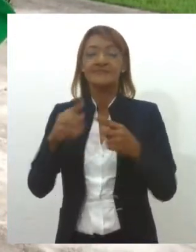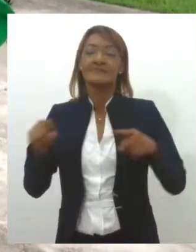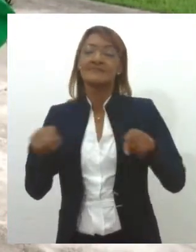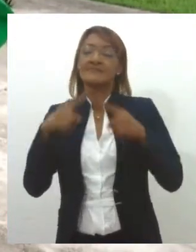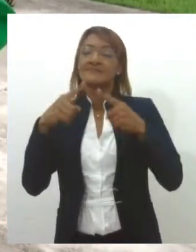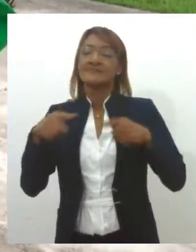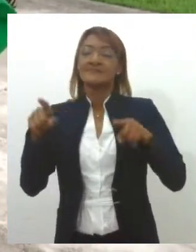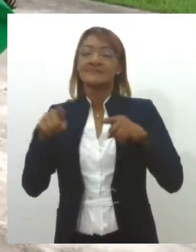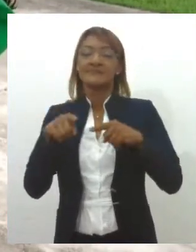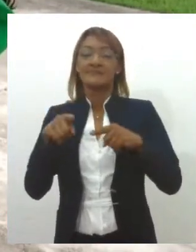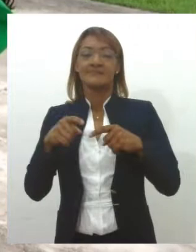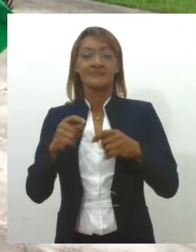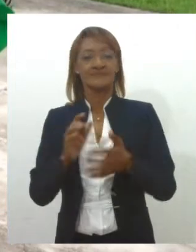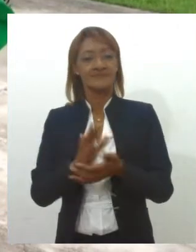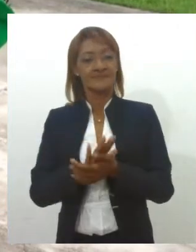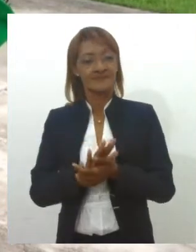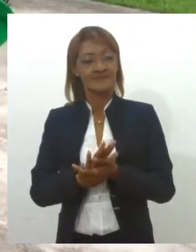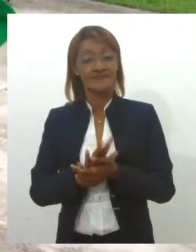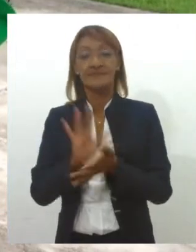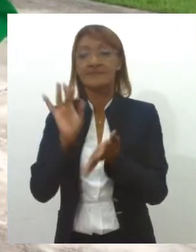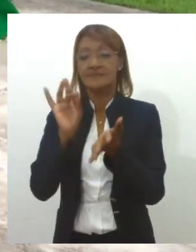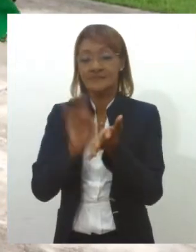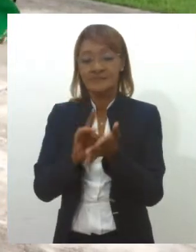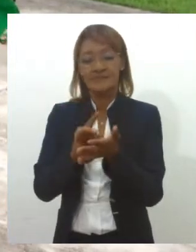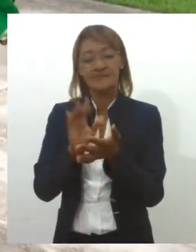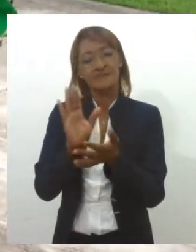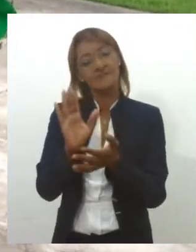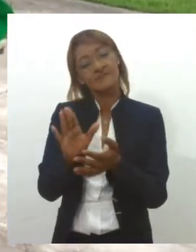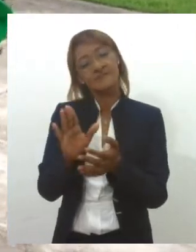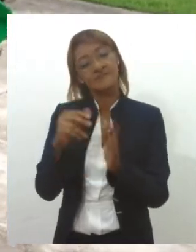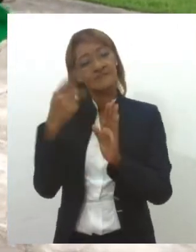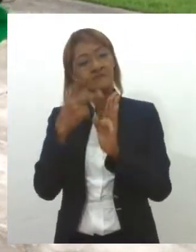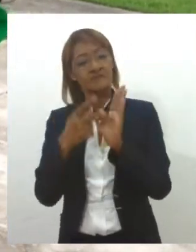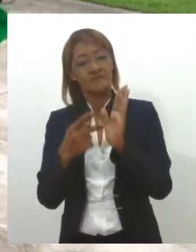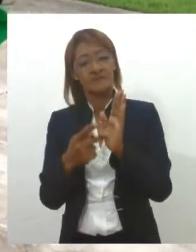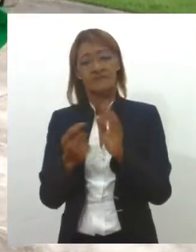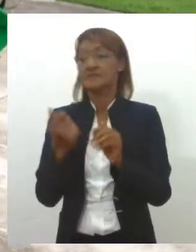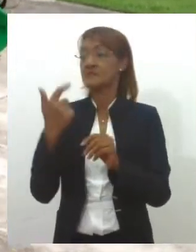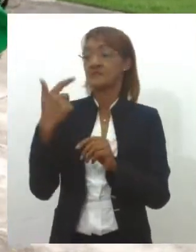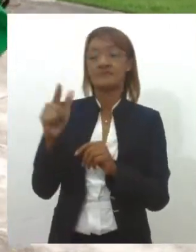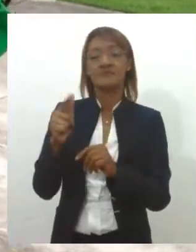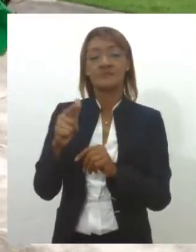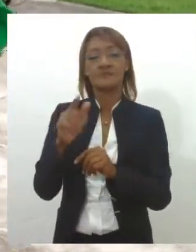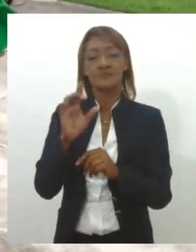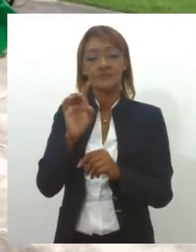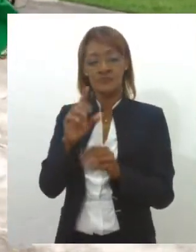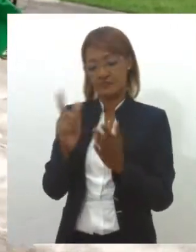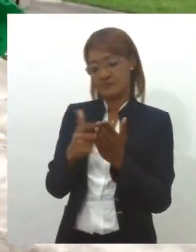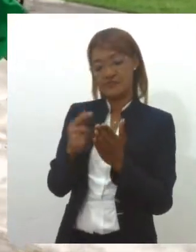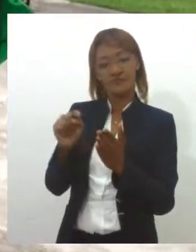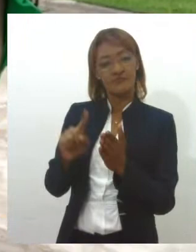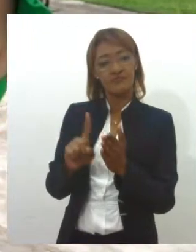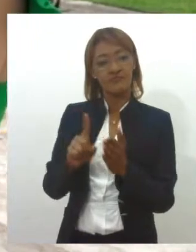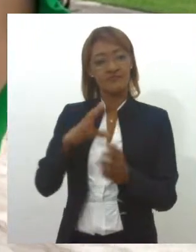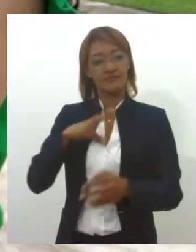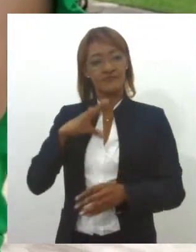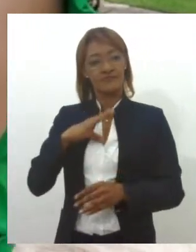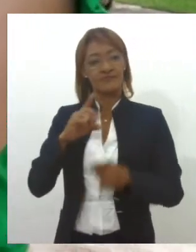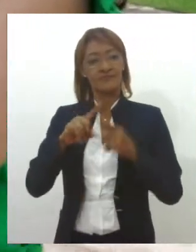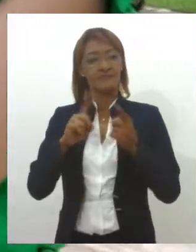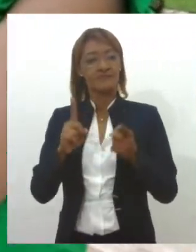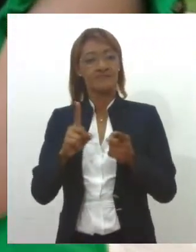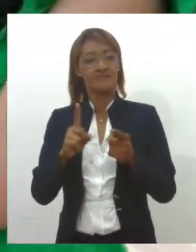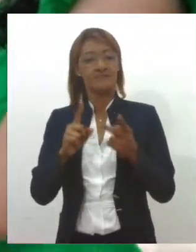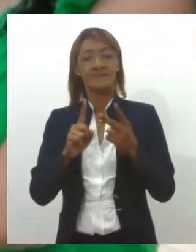tem a ver com o Capítulo e na verdade trata-se de um projeto maior porque não foi somente o livro físico em língua portuguesa mas também vai ser